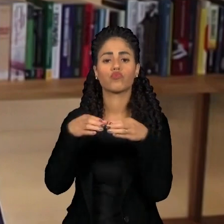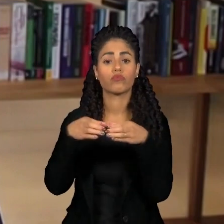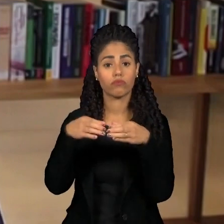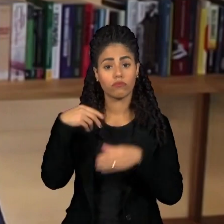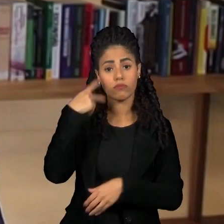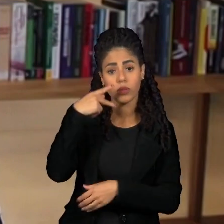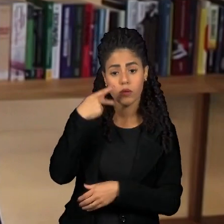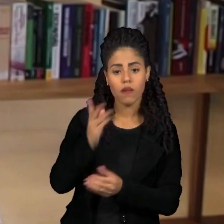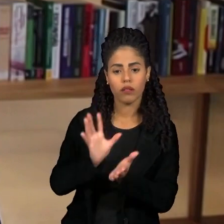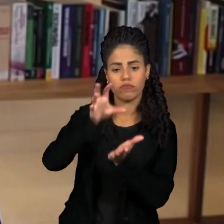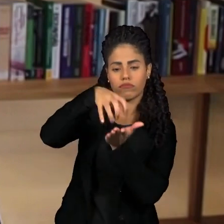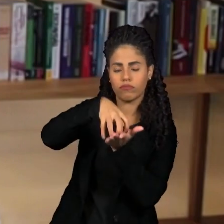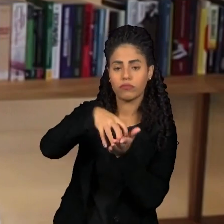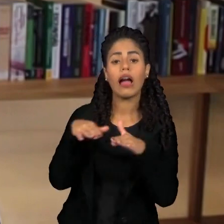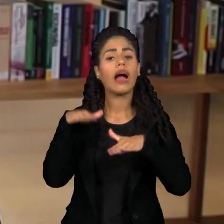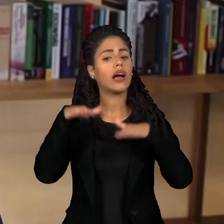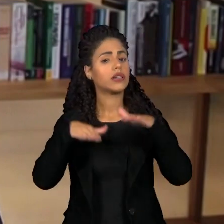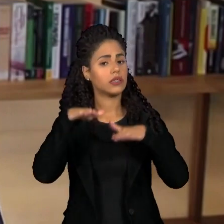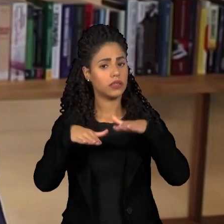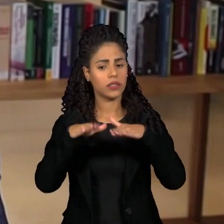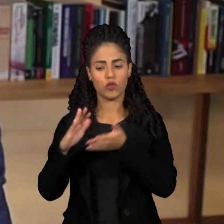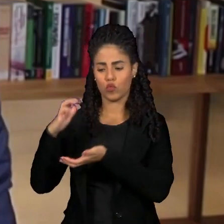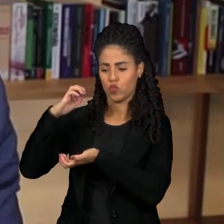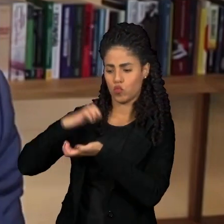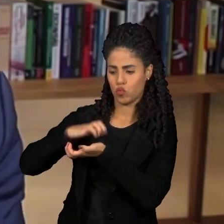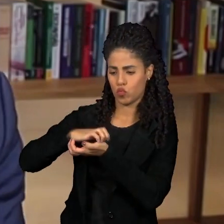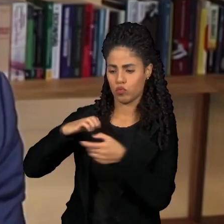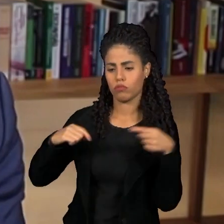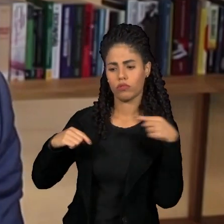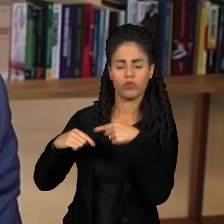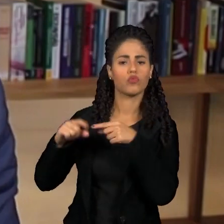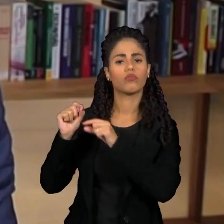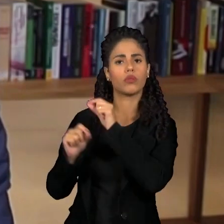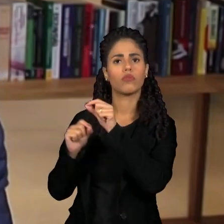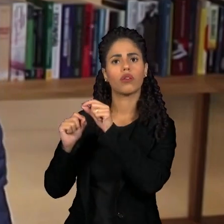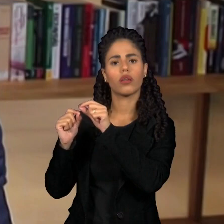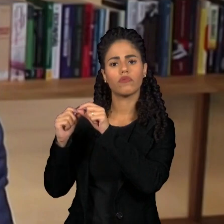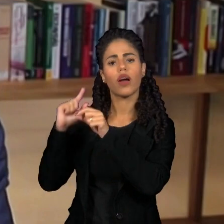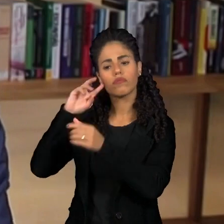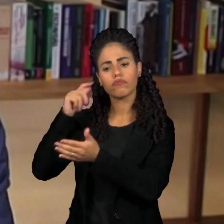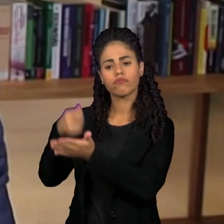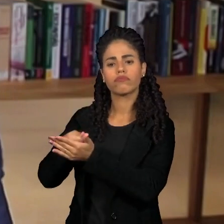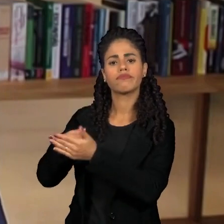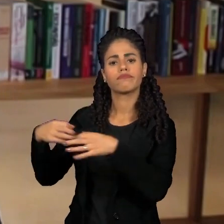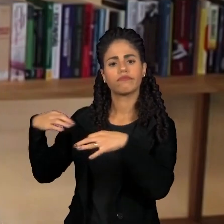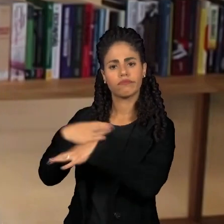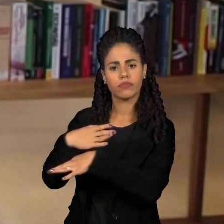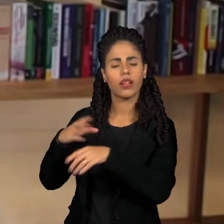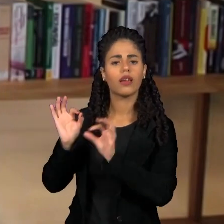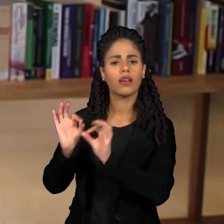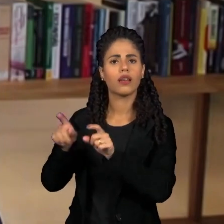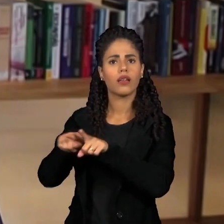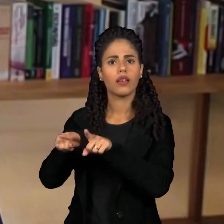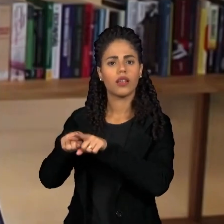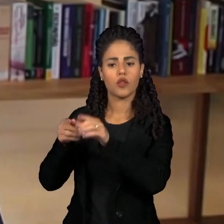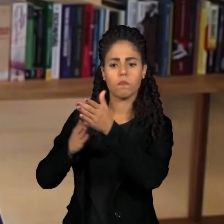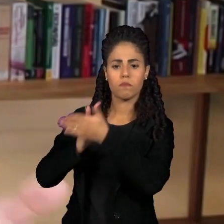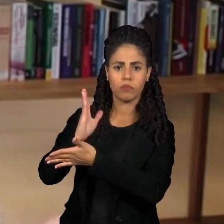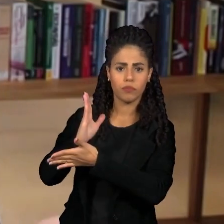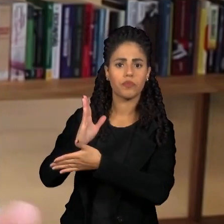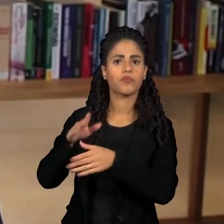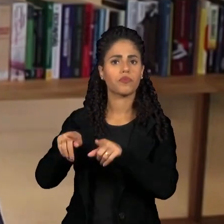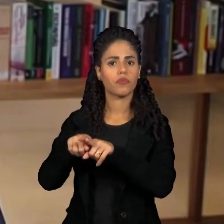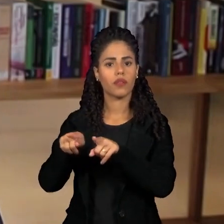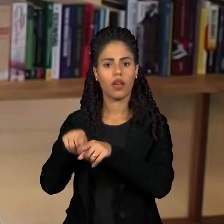parlamentares do centrão. Às vezes, então, o Supremo ele vai convalidar as decisões desse bloco, e foram várias no período, acho que